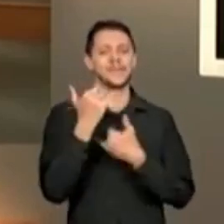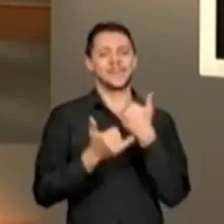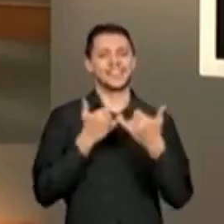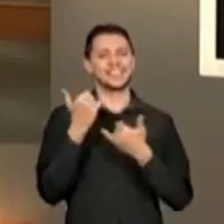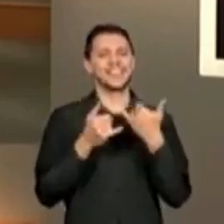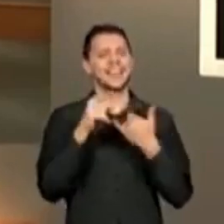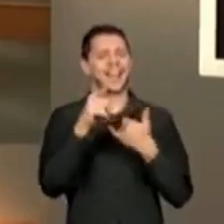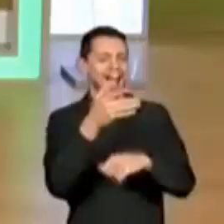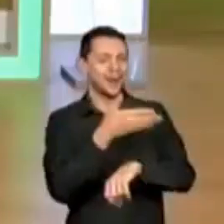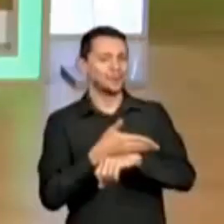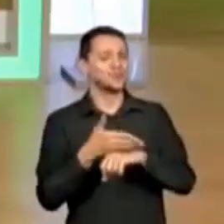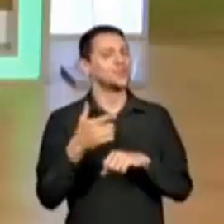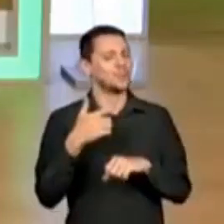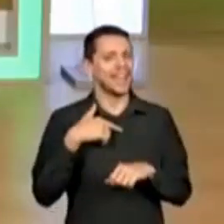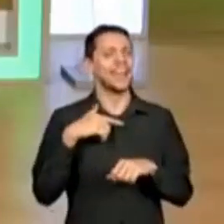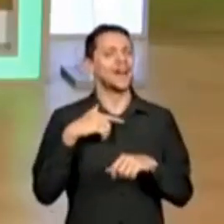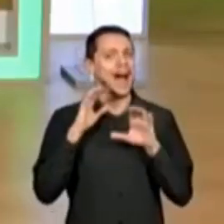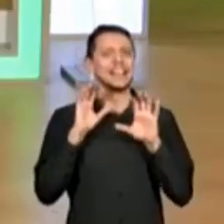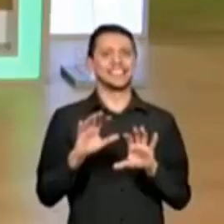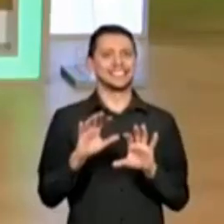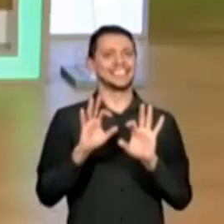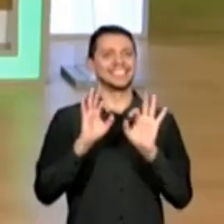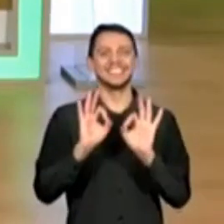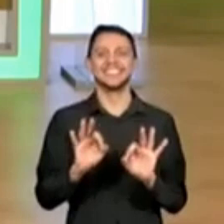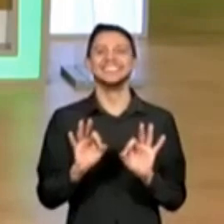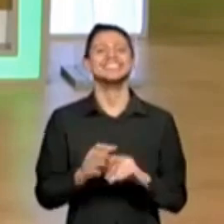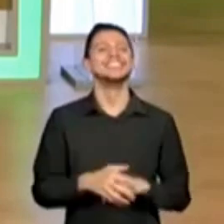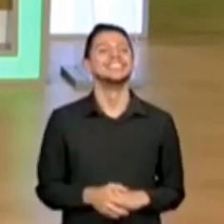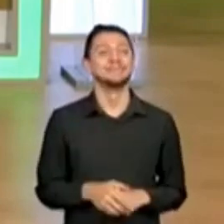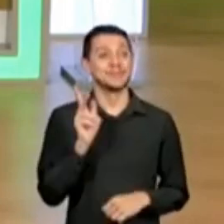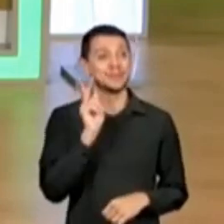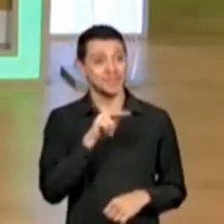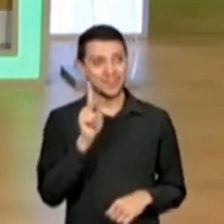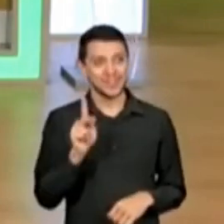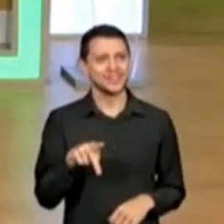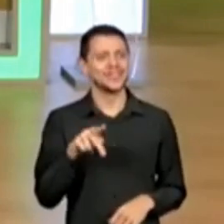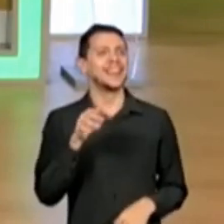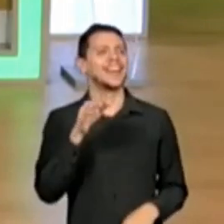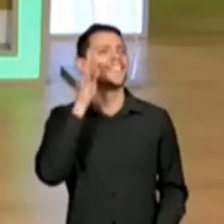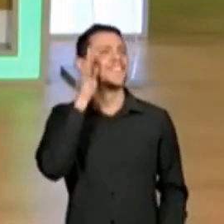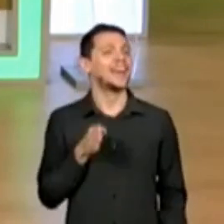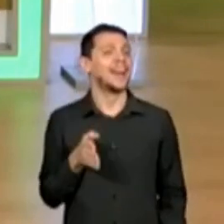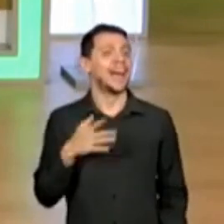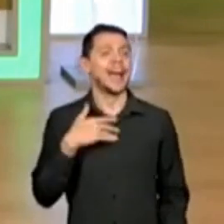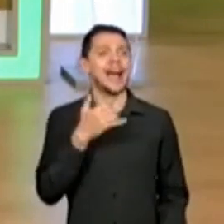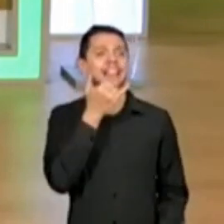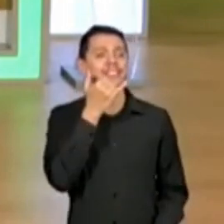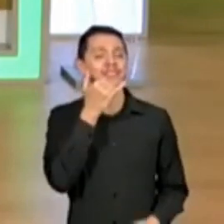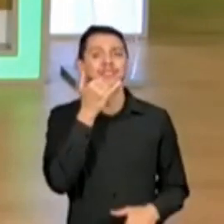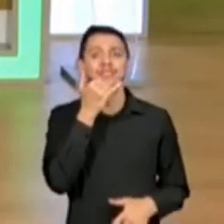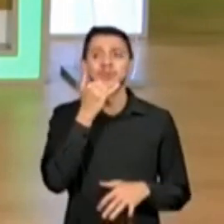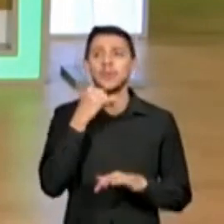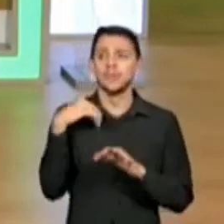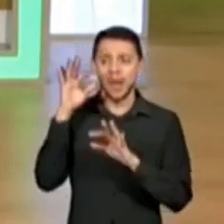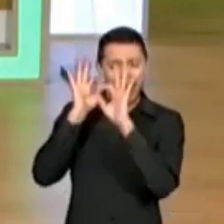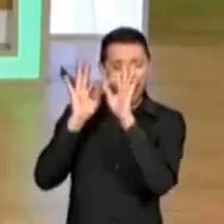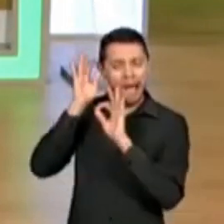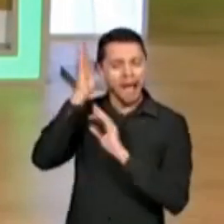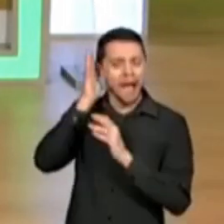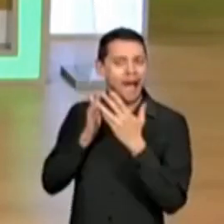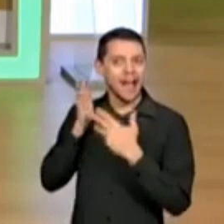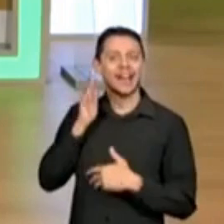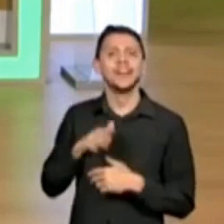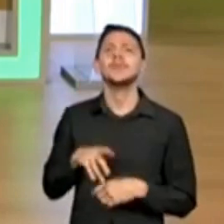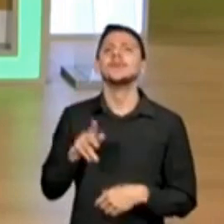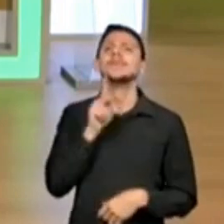sou assim mesmo, tá? Professora Fran. Oi. O que foi que você está fazendo? Eu tô arrumando meu cabelo aqui assim. Ah, claro. Professora Fran, você